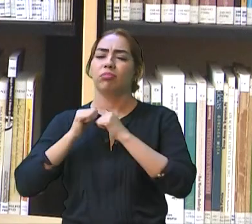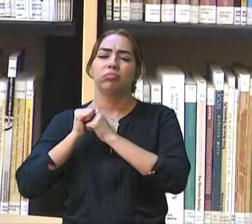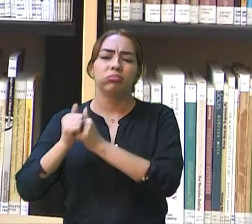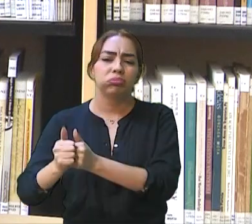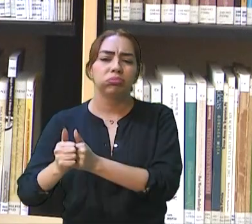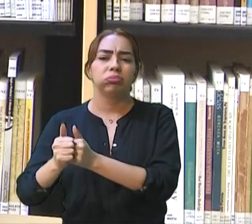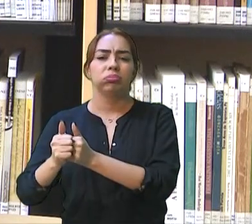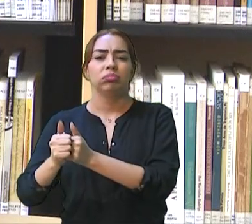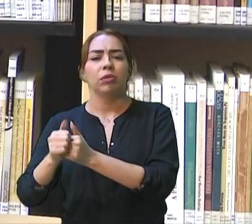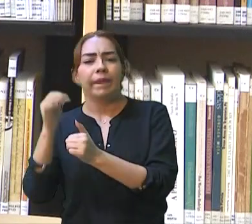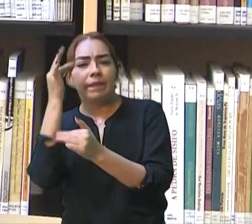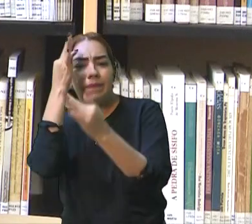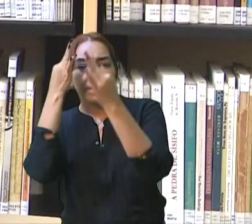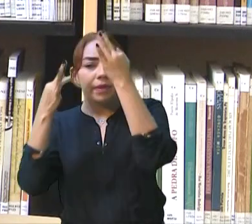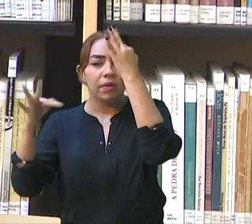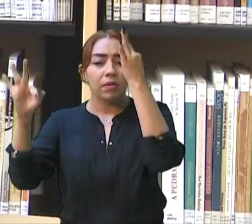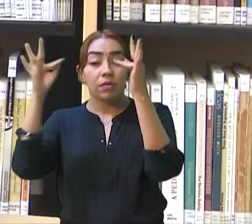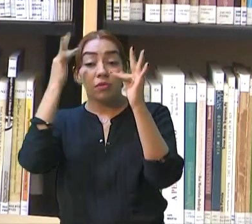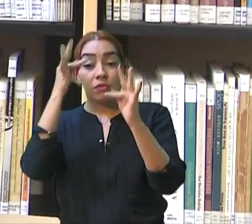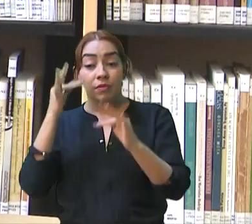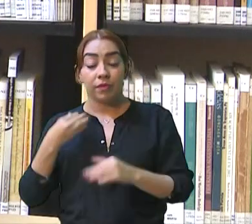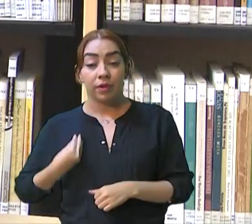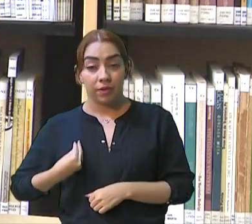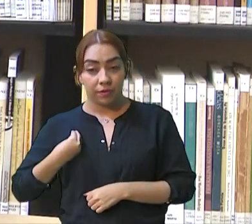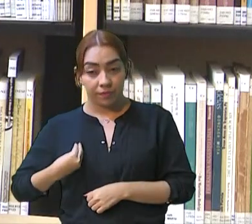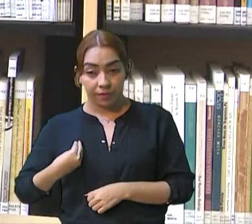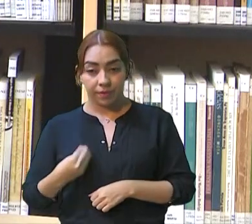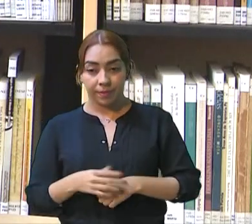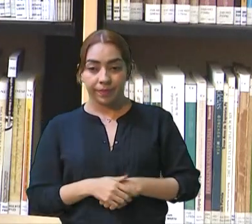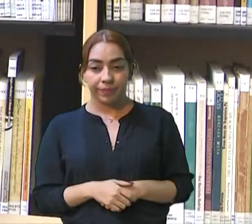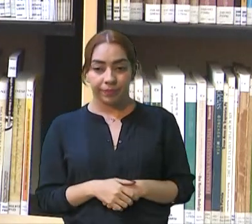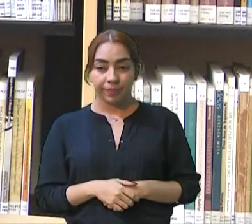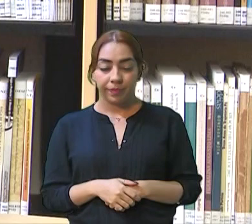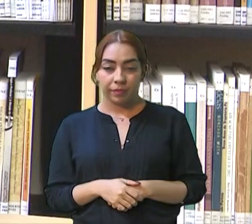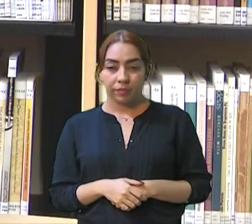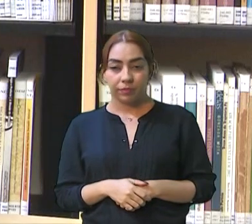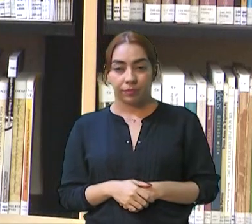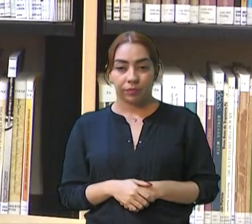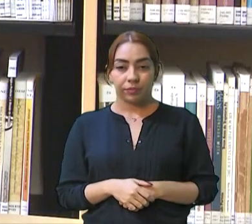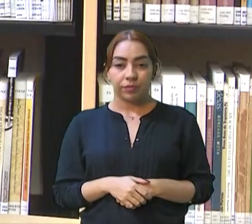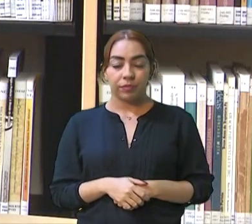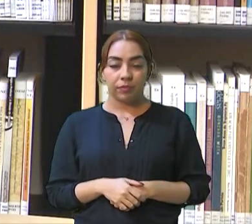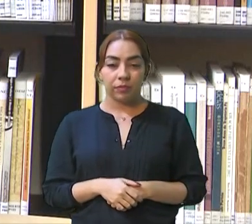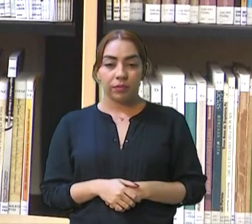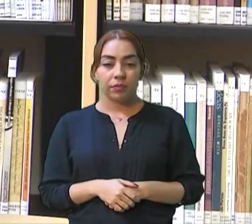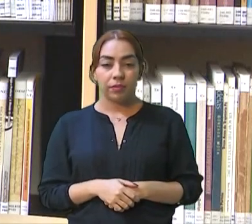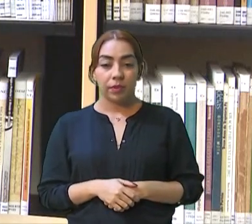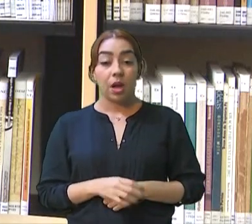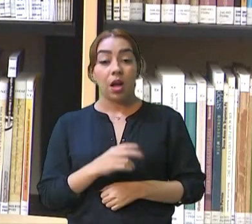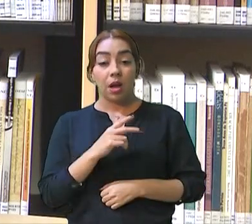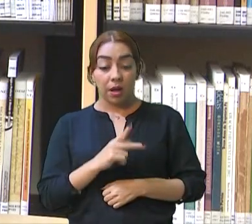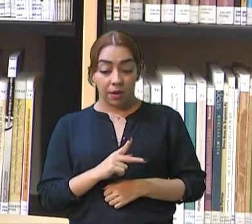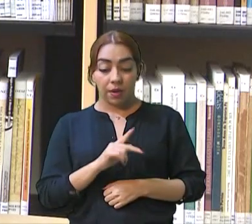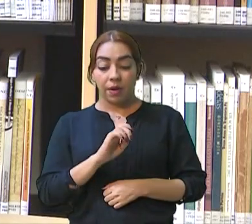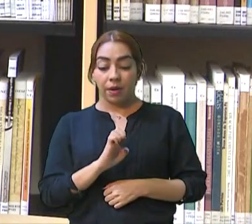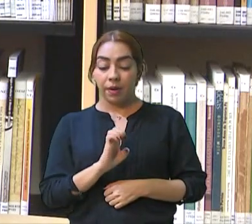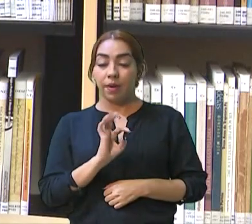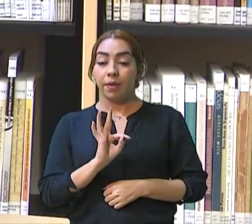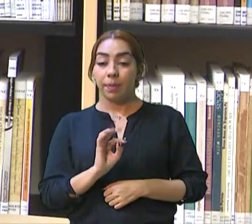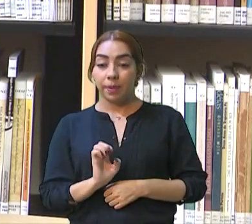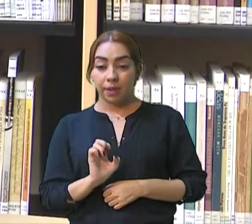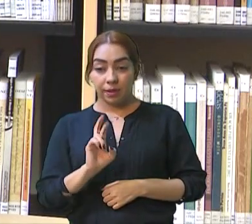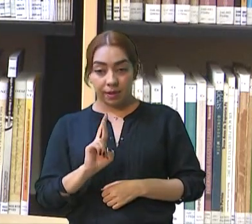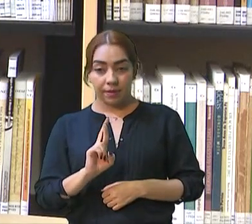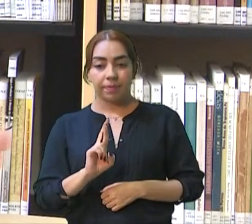uma religião não, uma filosofia de vida que ele seguia. Quando o Parker foi criado, o Homem-Aranha, ele foi criado com vários